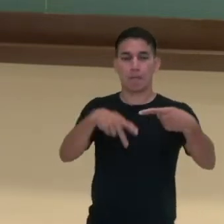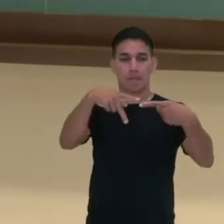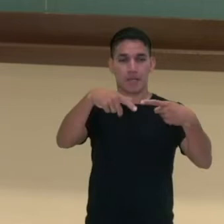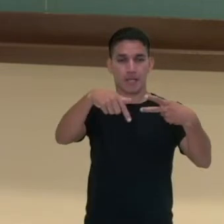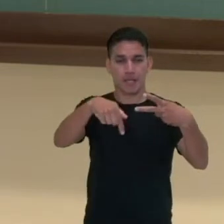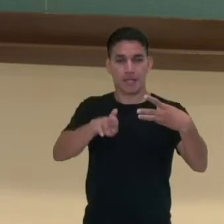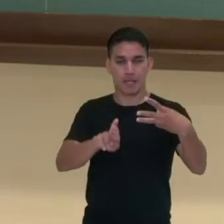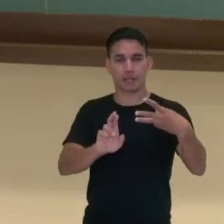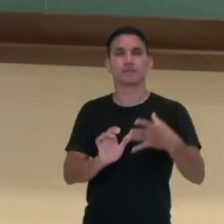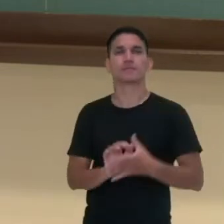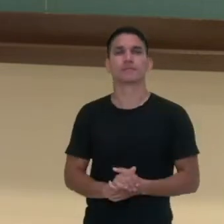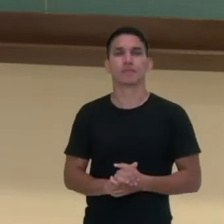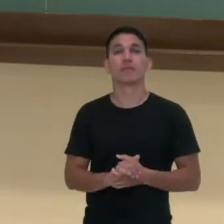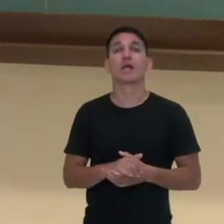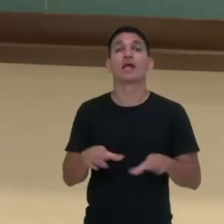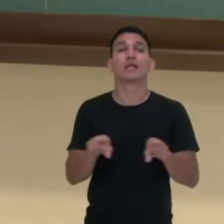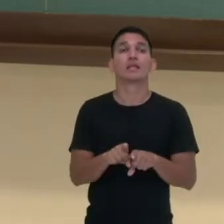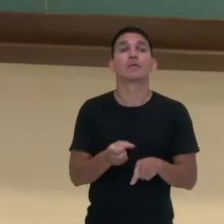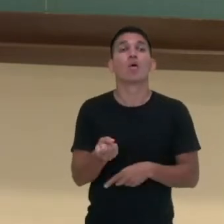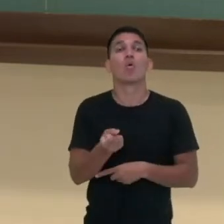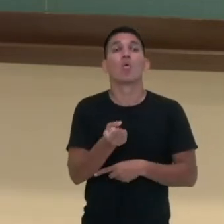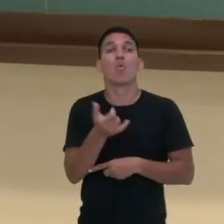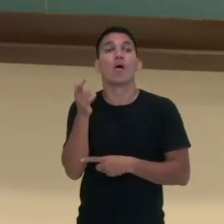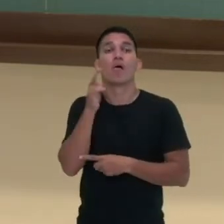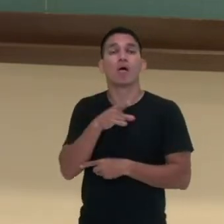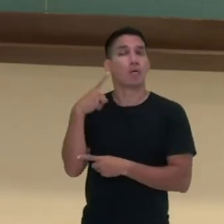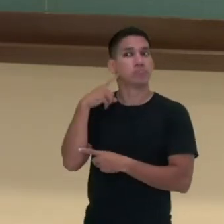de alto-falantes que eu preciso para a produção